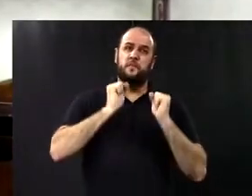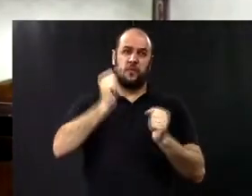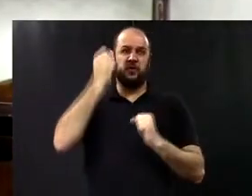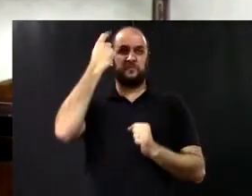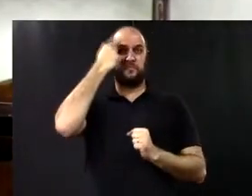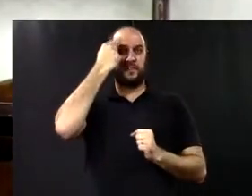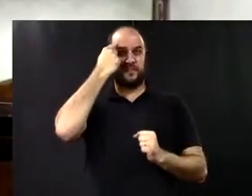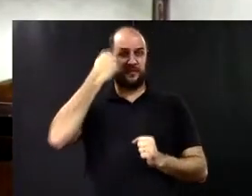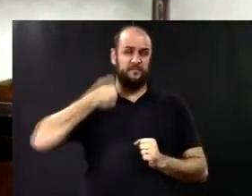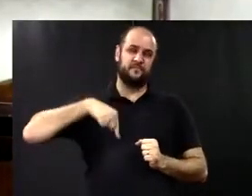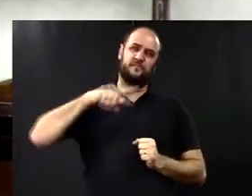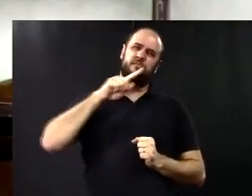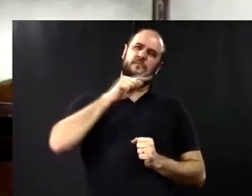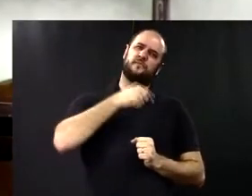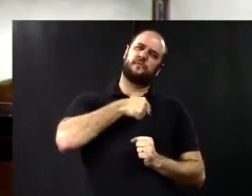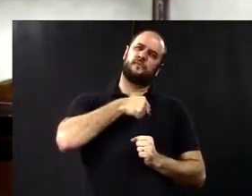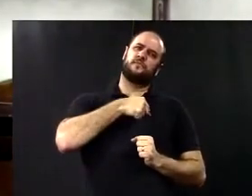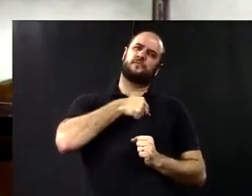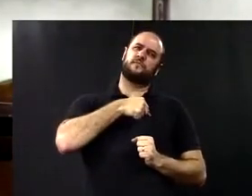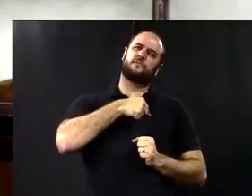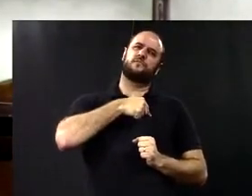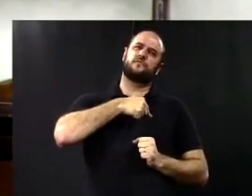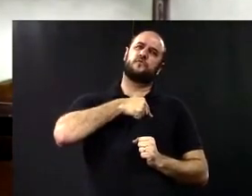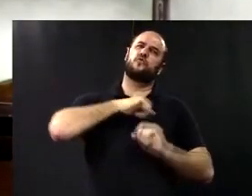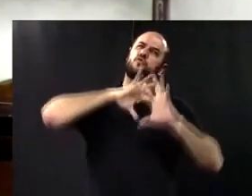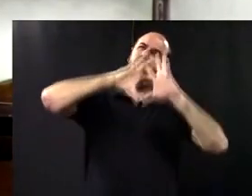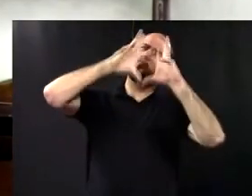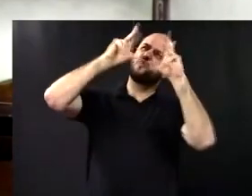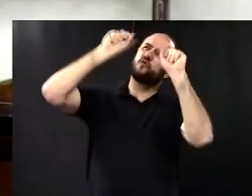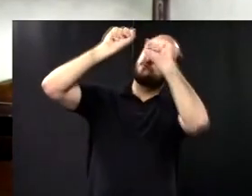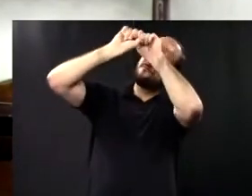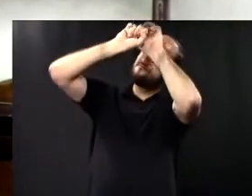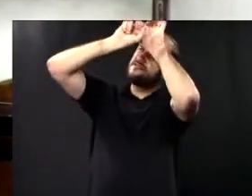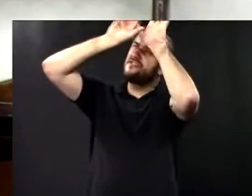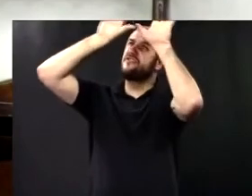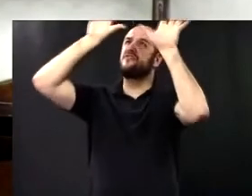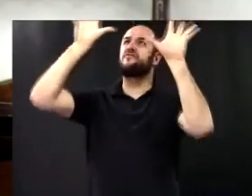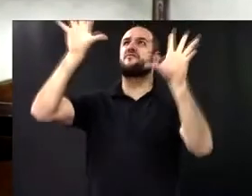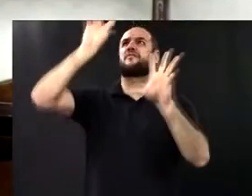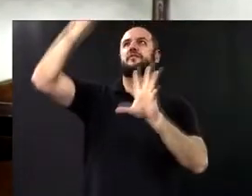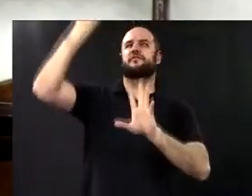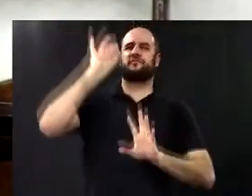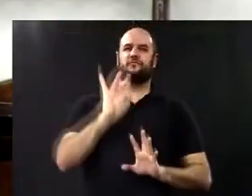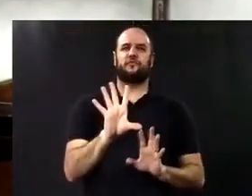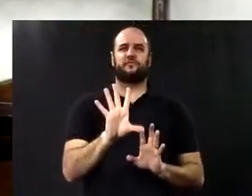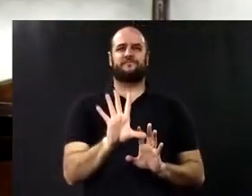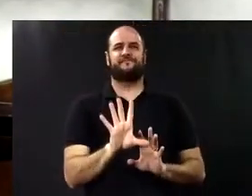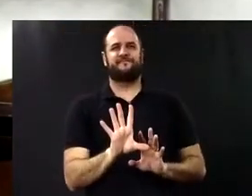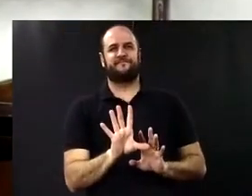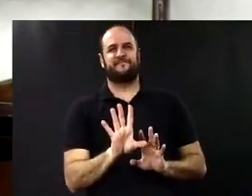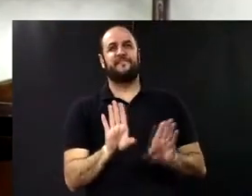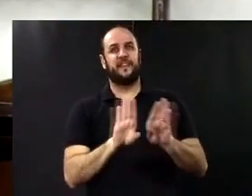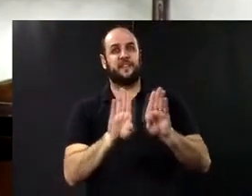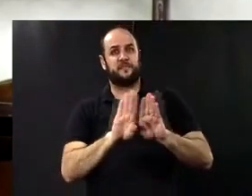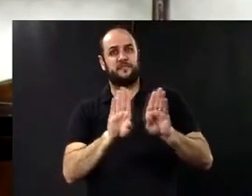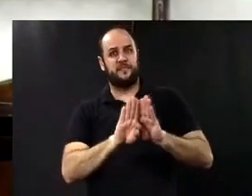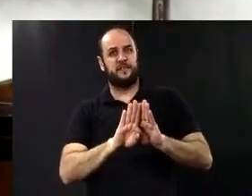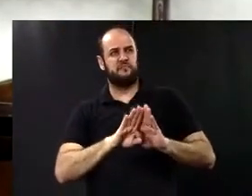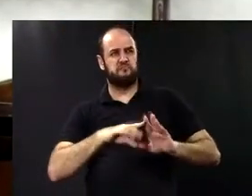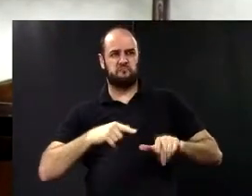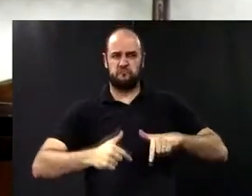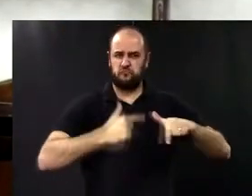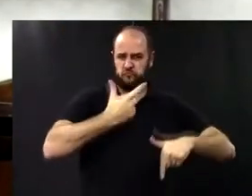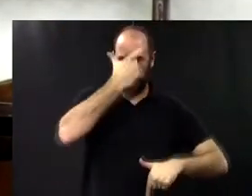pensamentos sejam pensamentos que glorifiquem a Deus e consequentemente as nossas ações